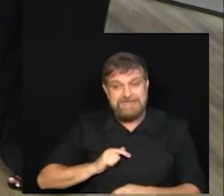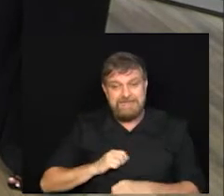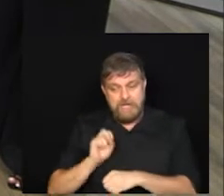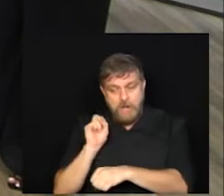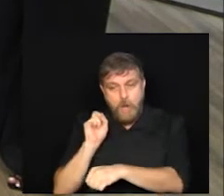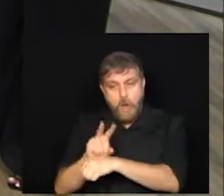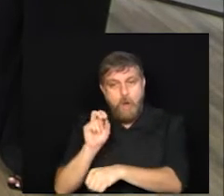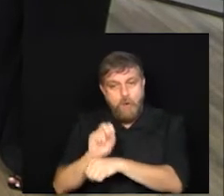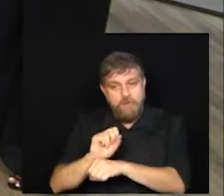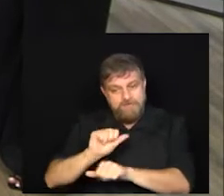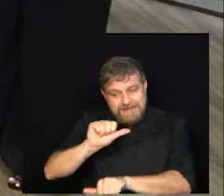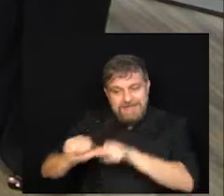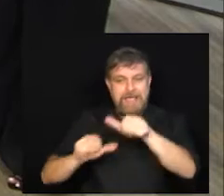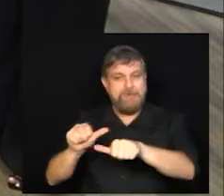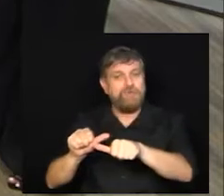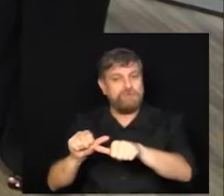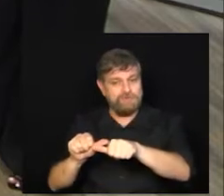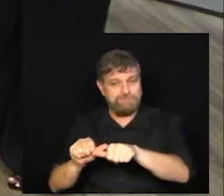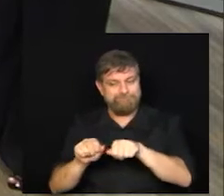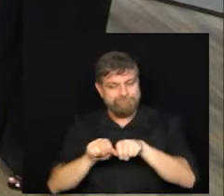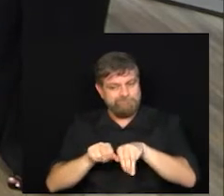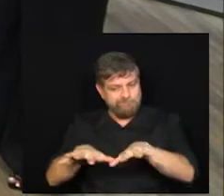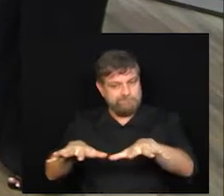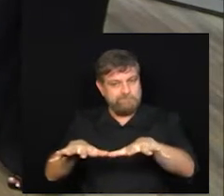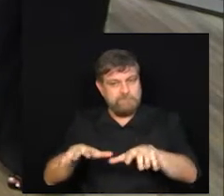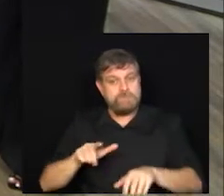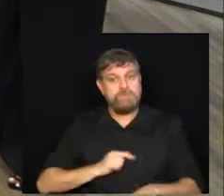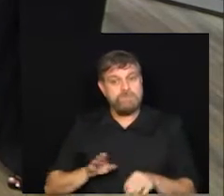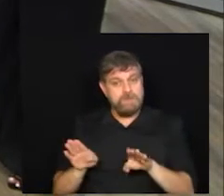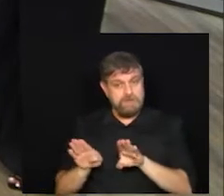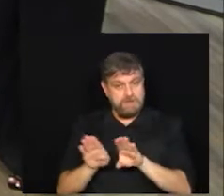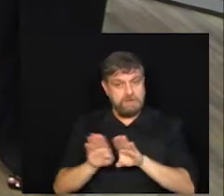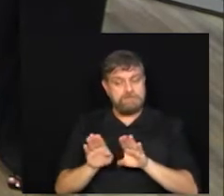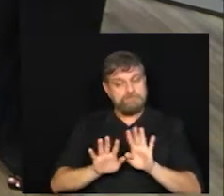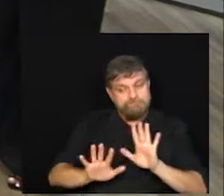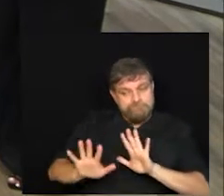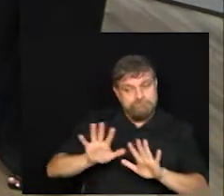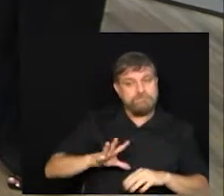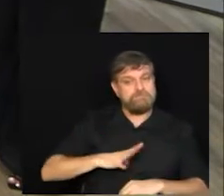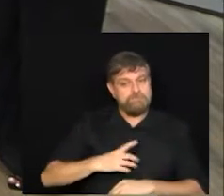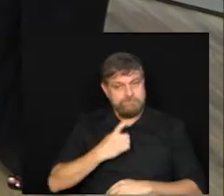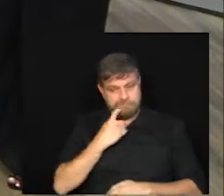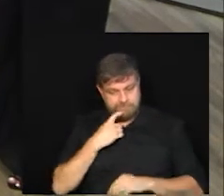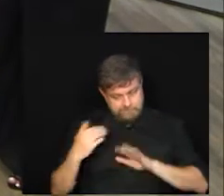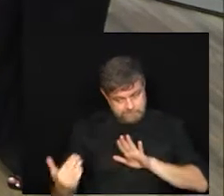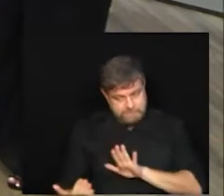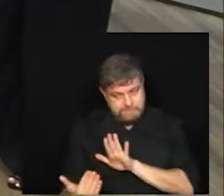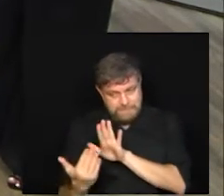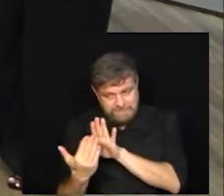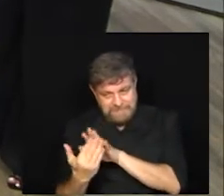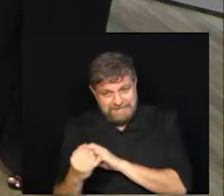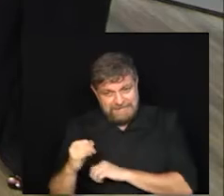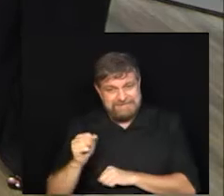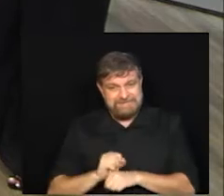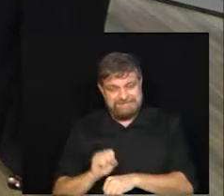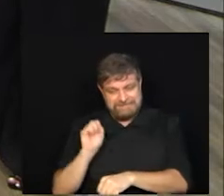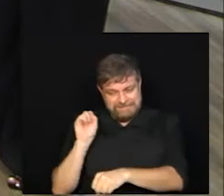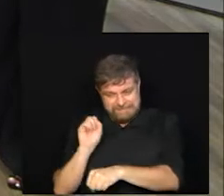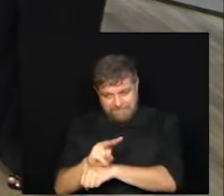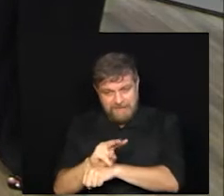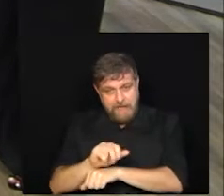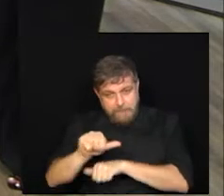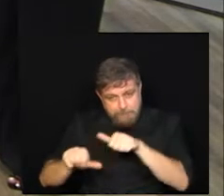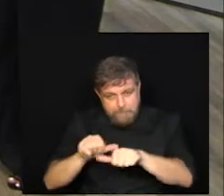da variante também, sim, que também é algo que Campinas vai ter que enfrentar caso essa variante